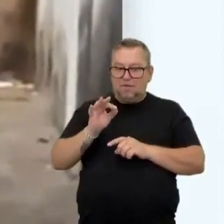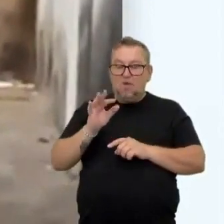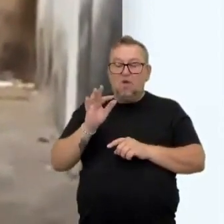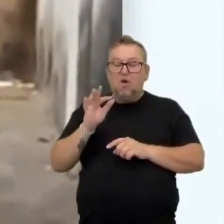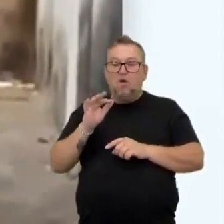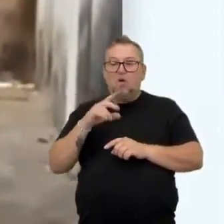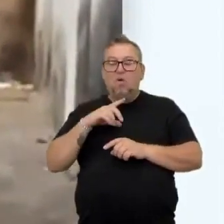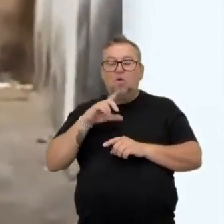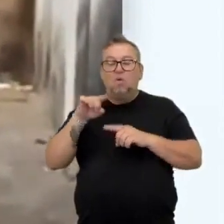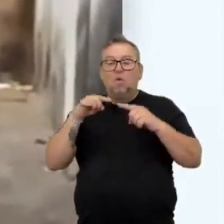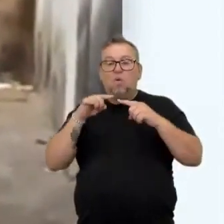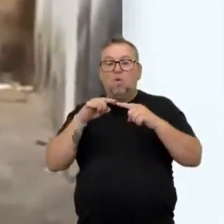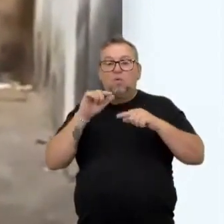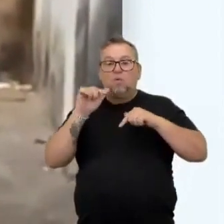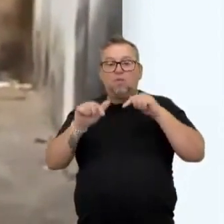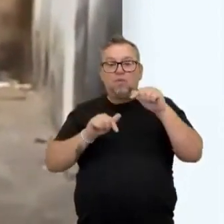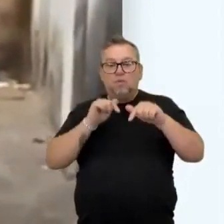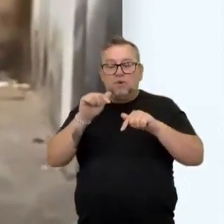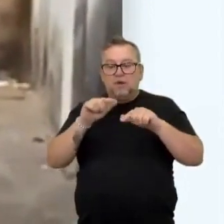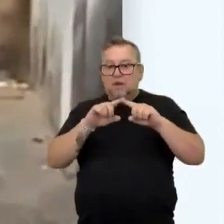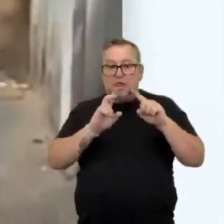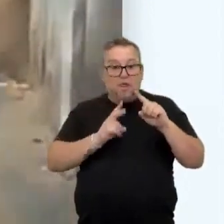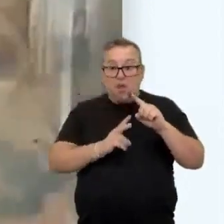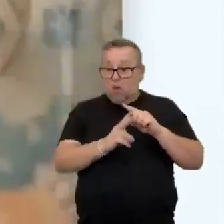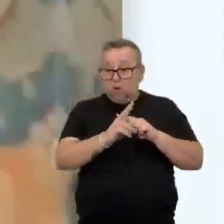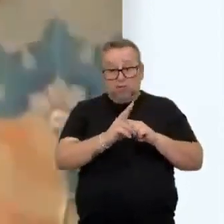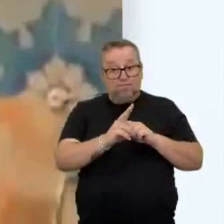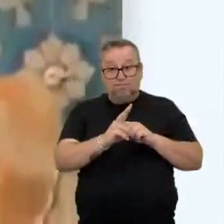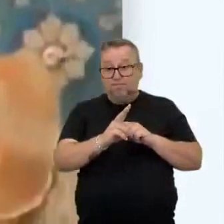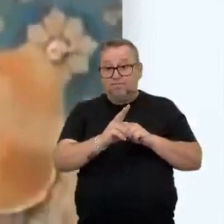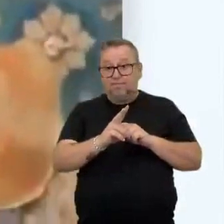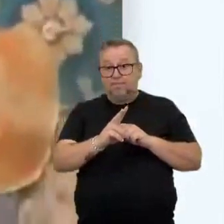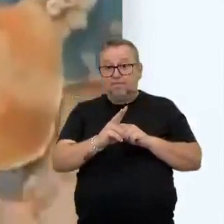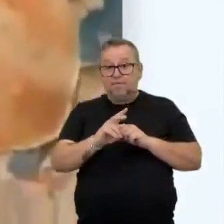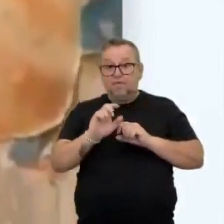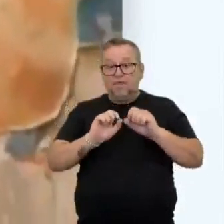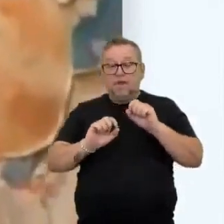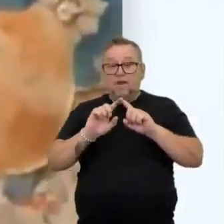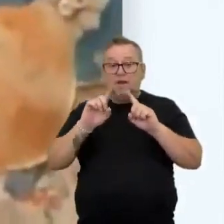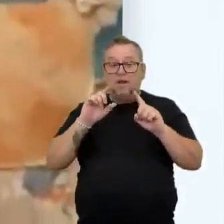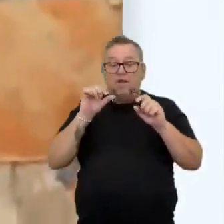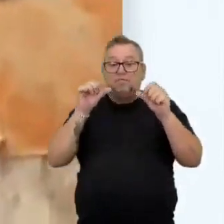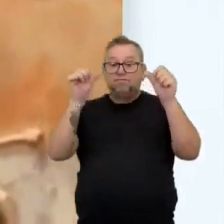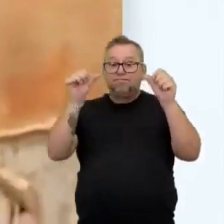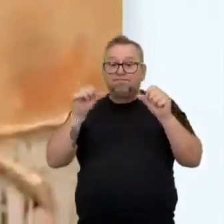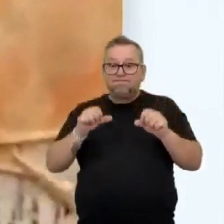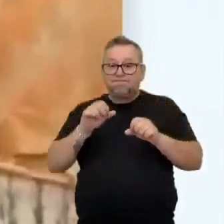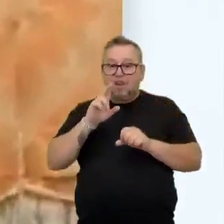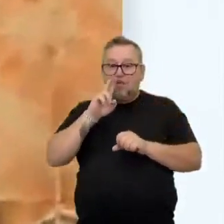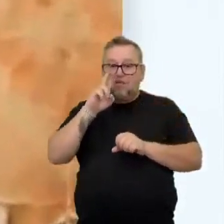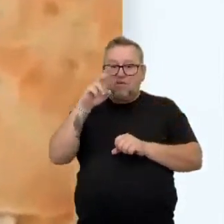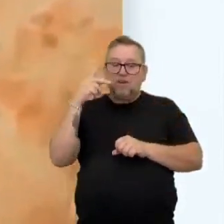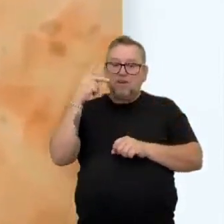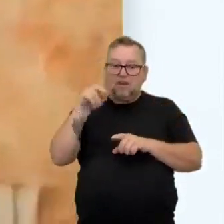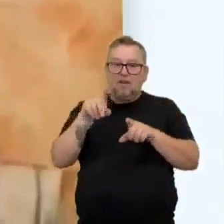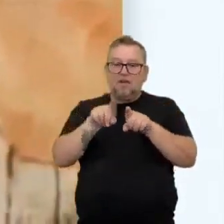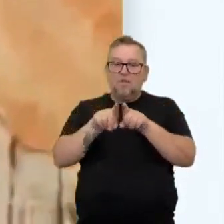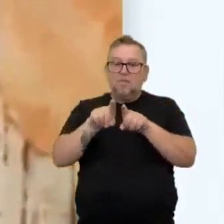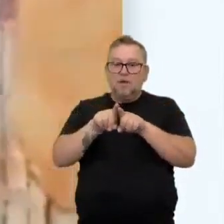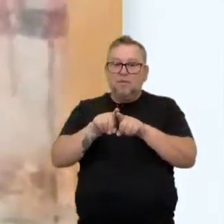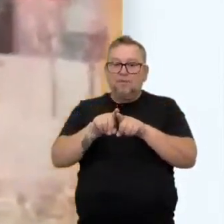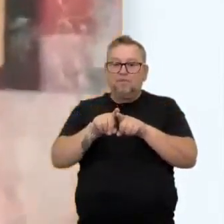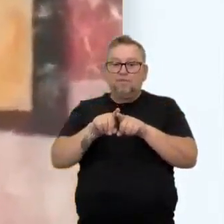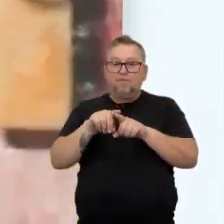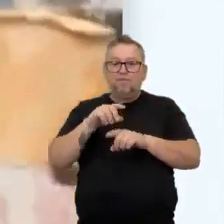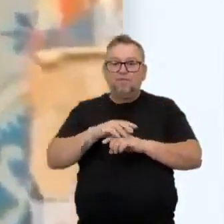fato do trabalho não permanecer, assim, é justamente aí que está a potência dele, sabe? É o fato